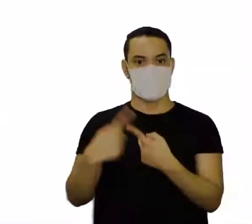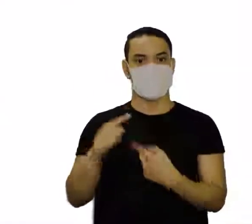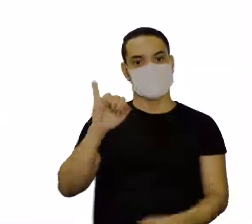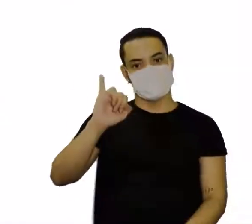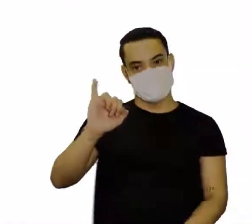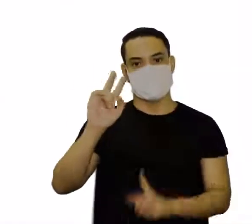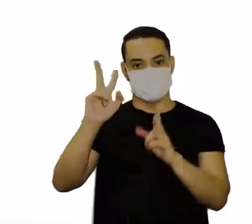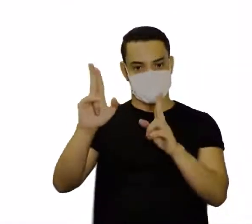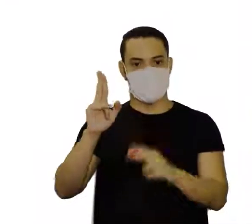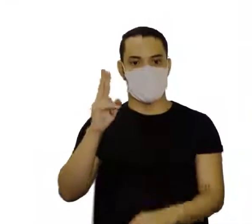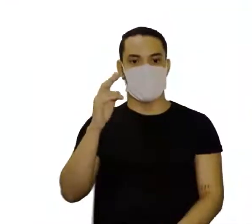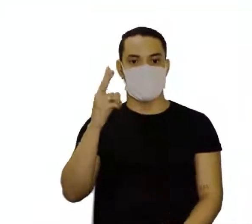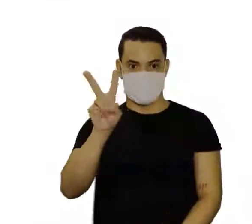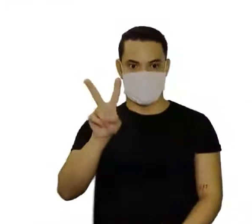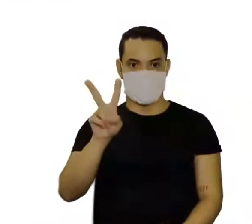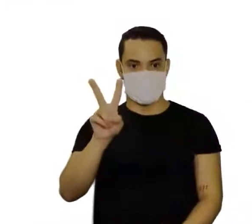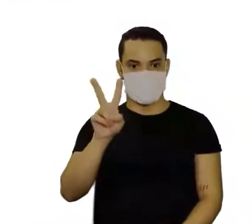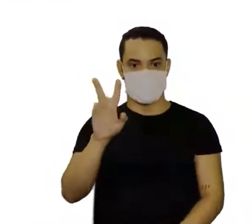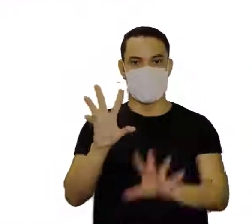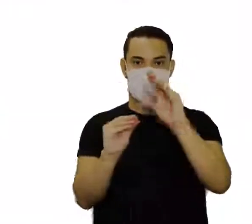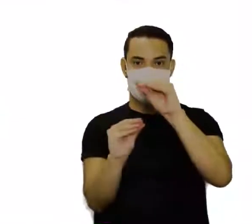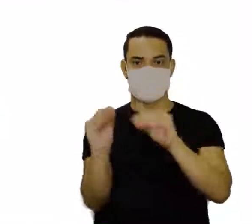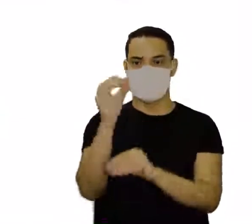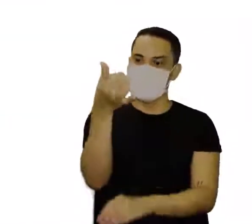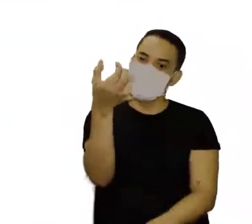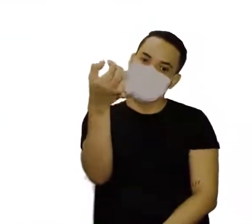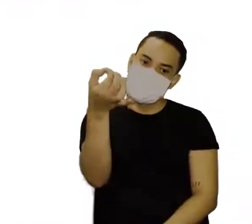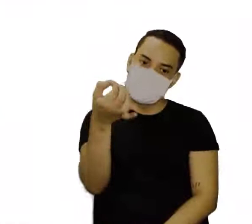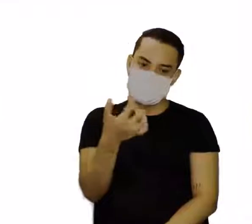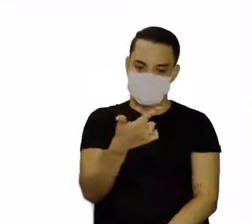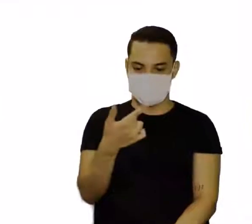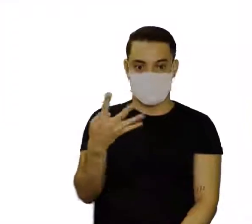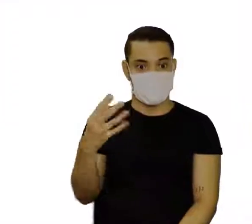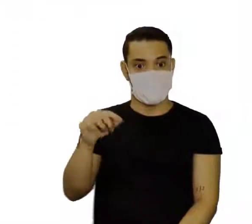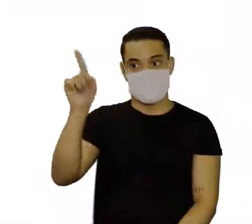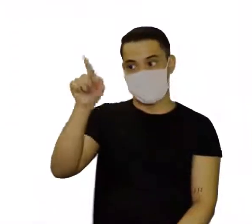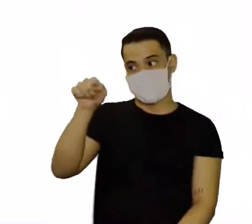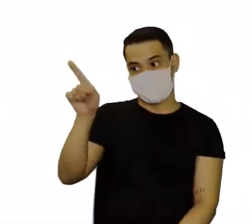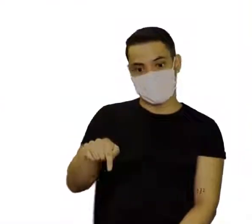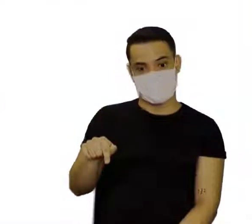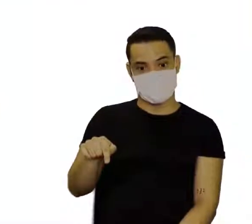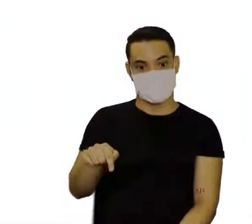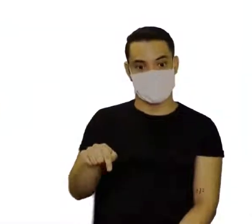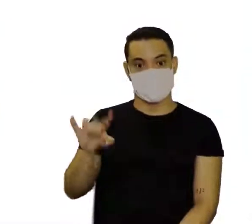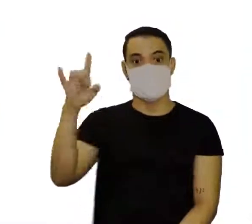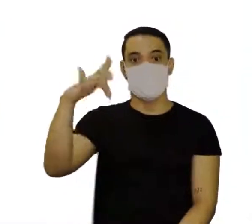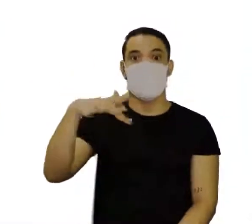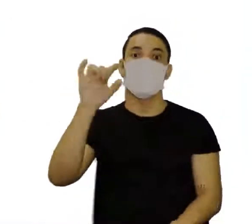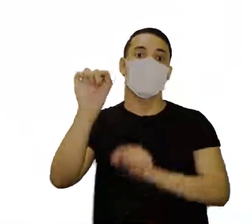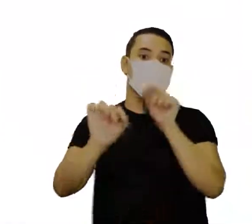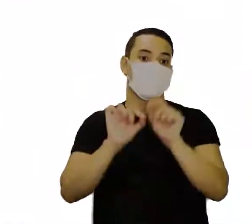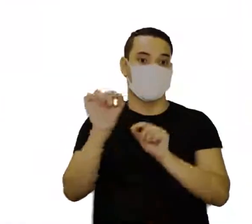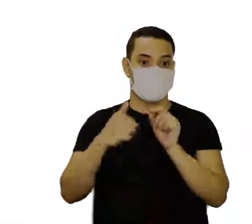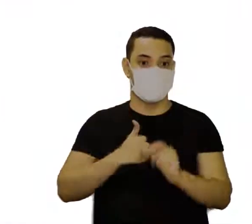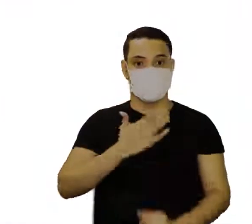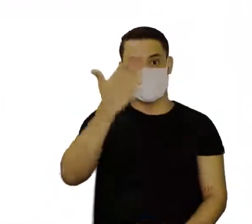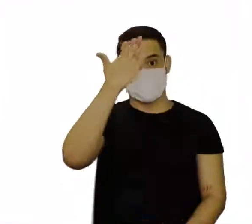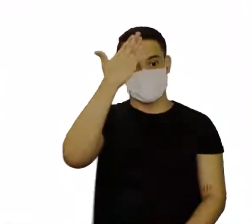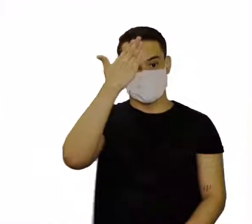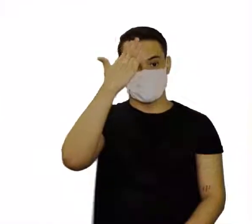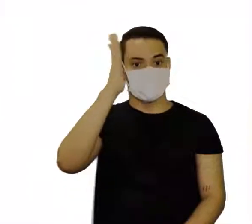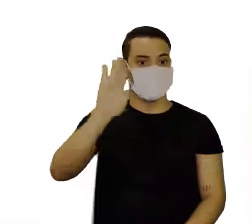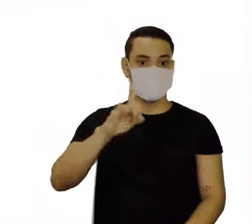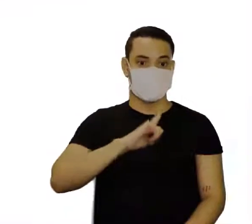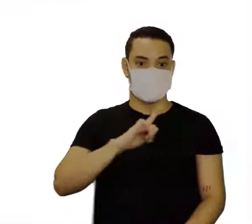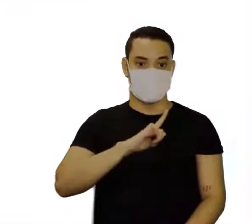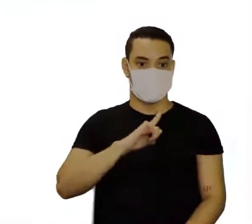a V dividido por R. Eu posso simplesmente aqui, ó, sair com esse aqui, eu já vejo aí